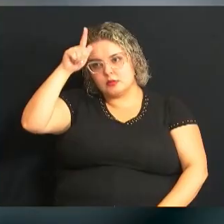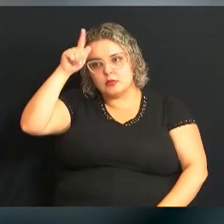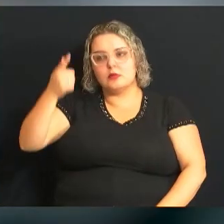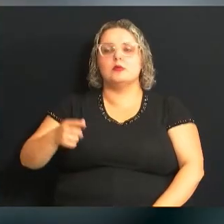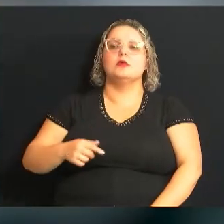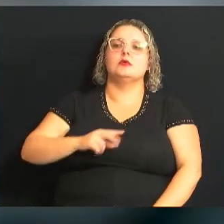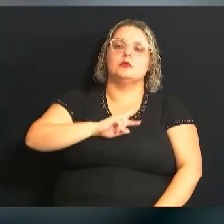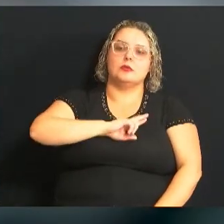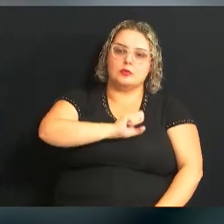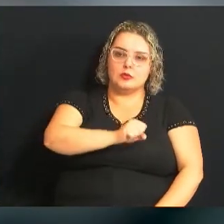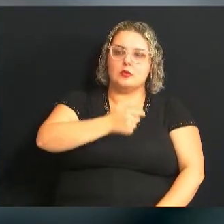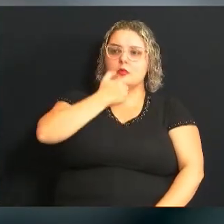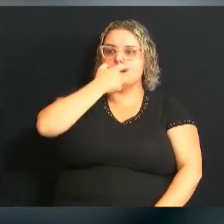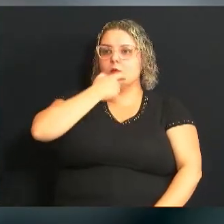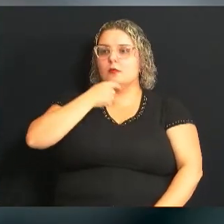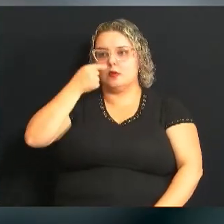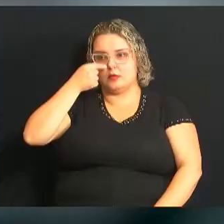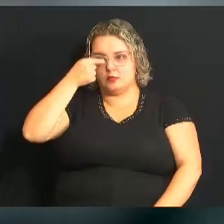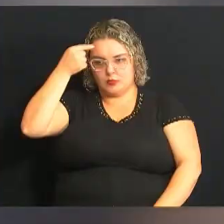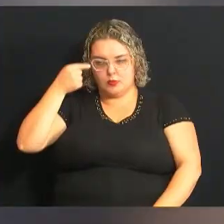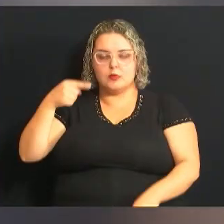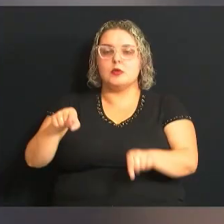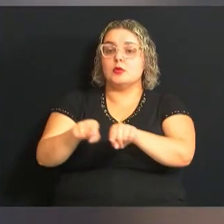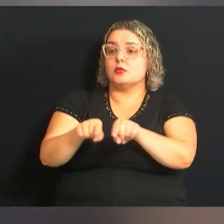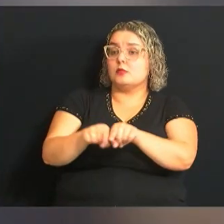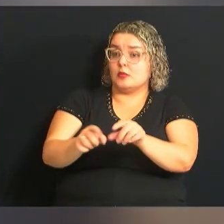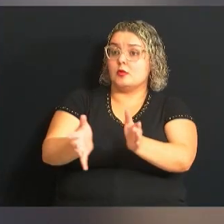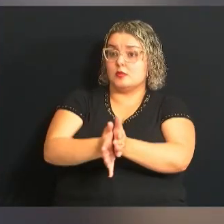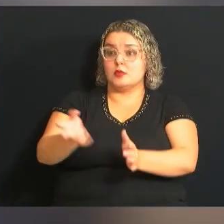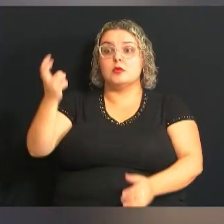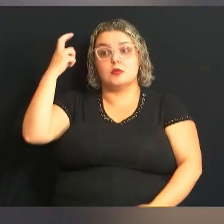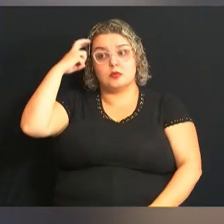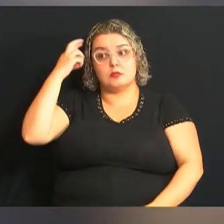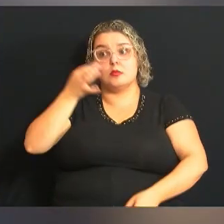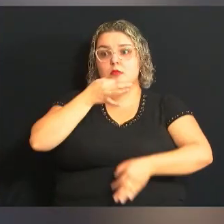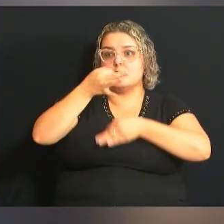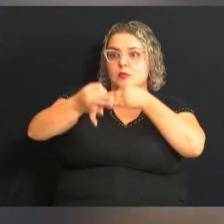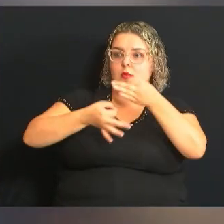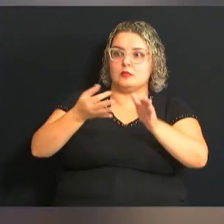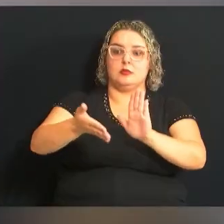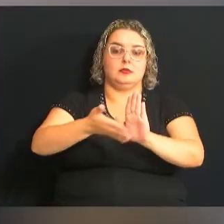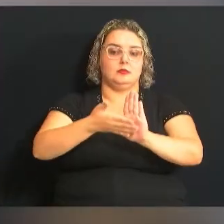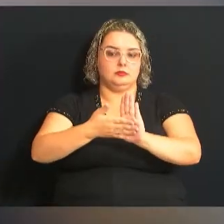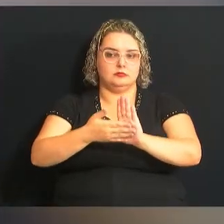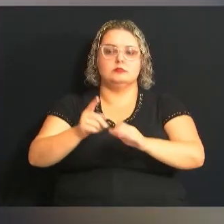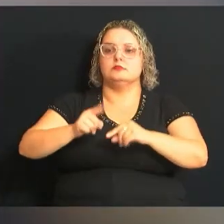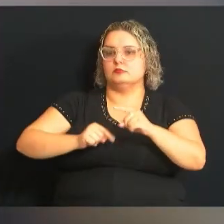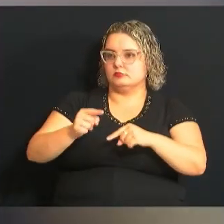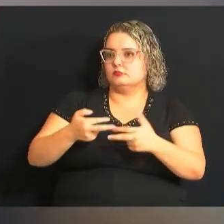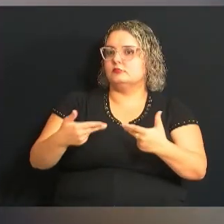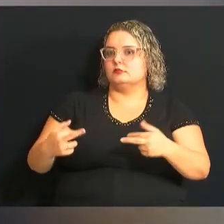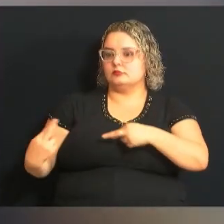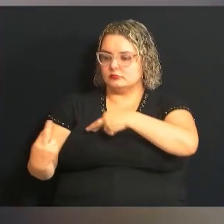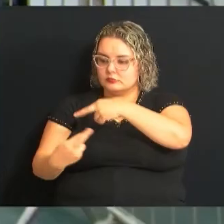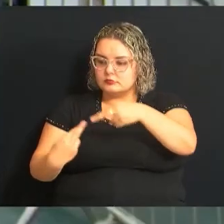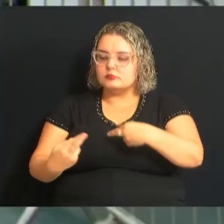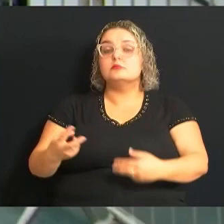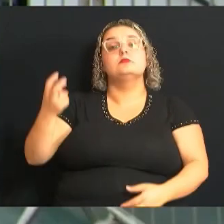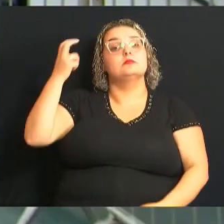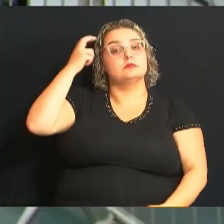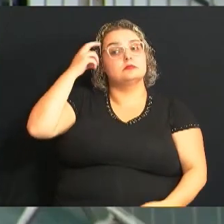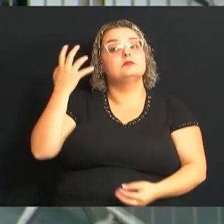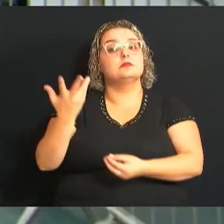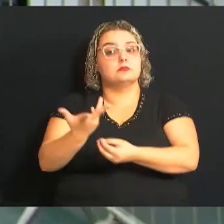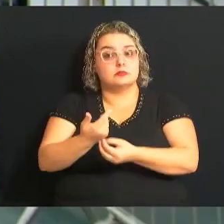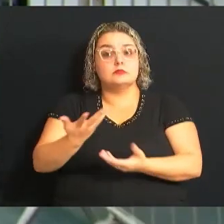Cunha e Paola Miguel. Cabe à Comissão de Cultura opinar sobre as proposições e matérias relativas à cultura e à arte.